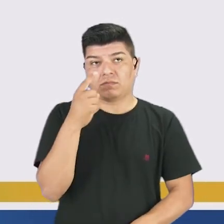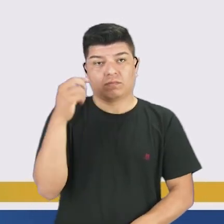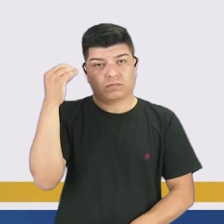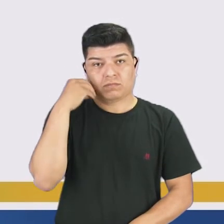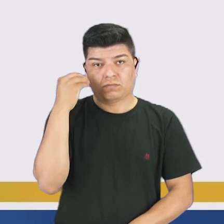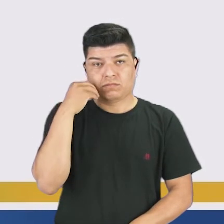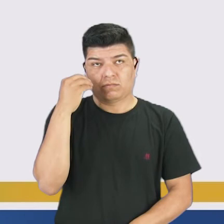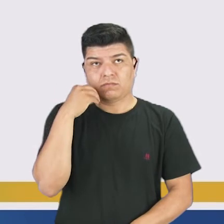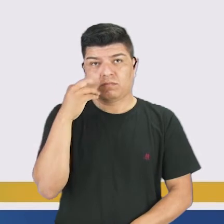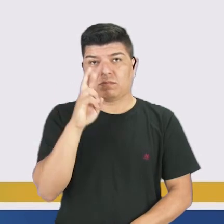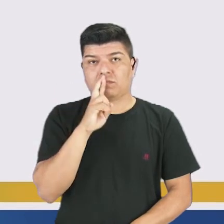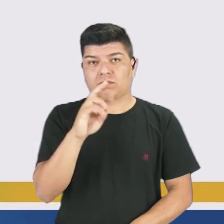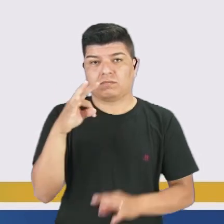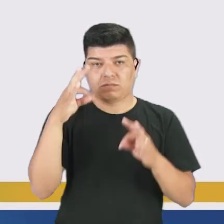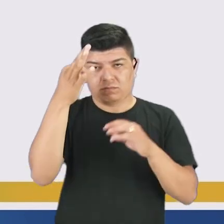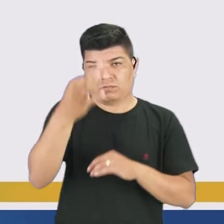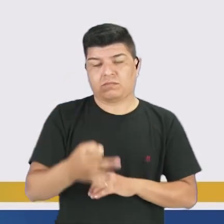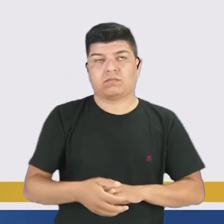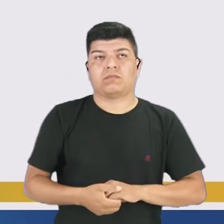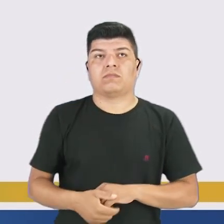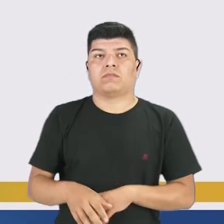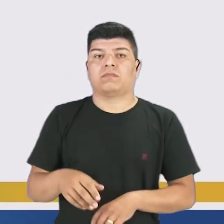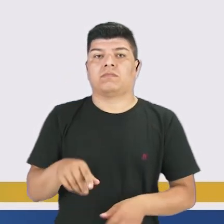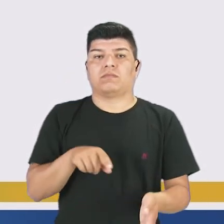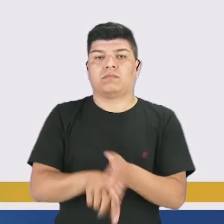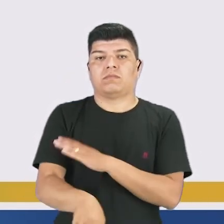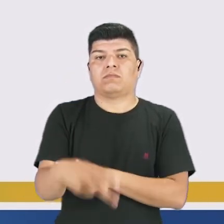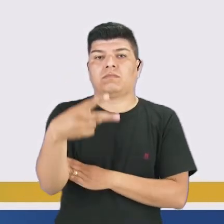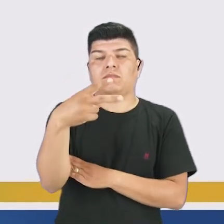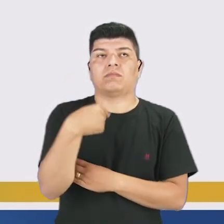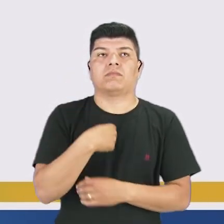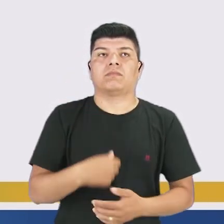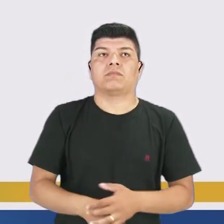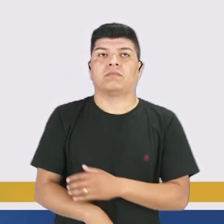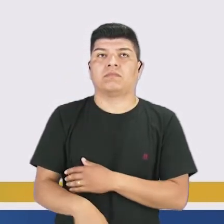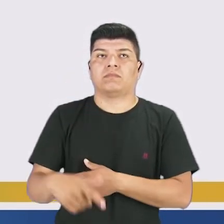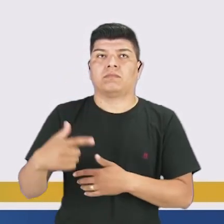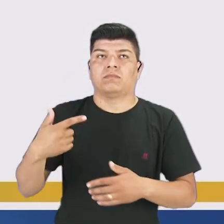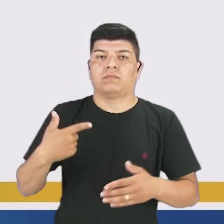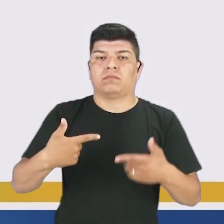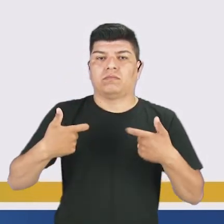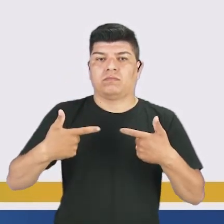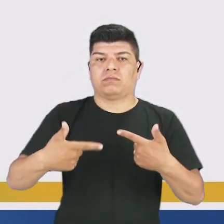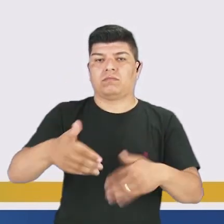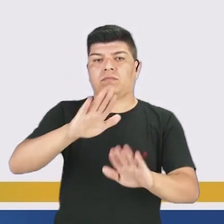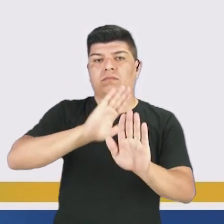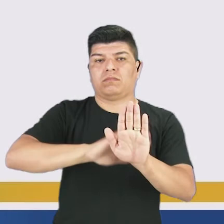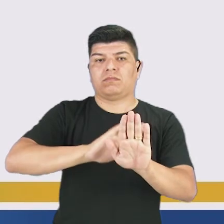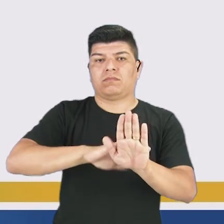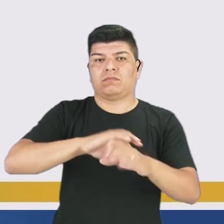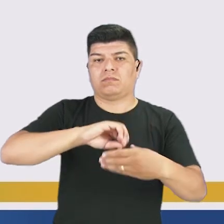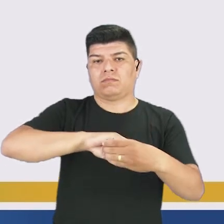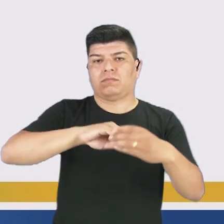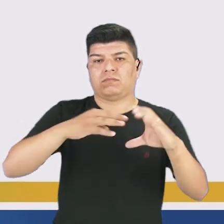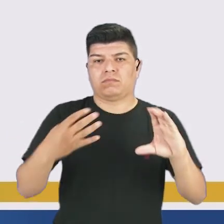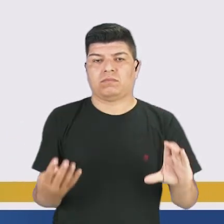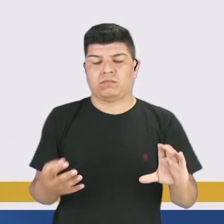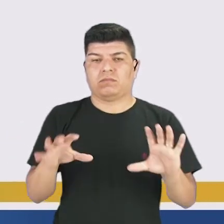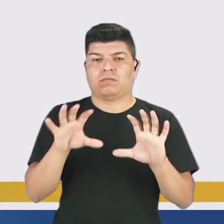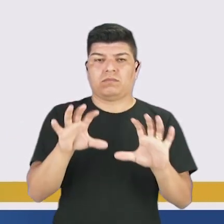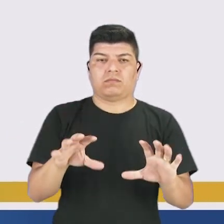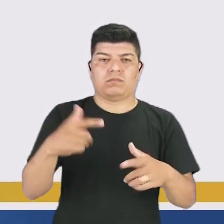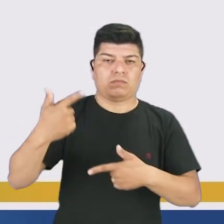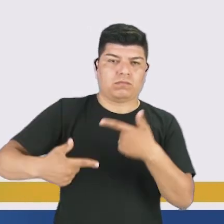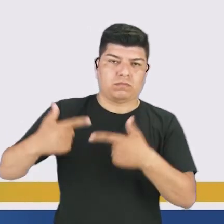fechar comigo esse gabarito. Número 2. A Guerra Fria foi a expressão utilizada para caracterizar um tipo